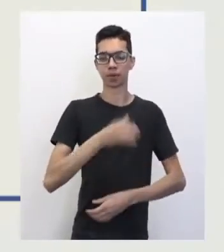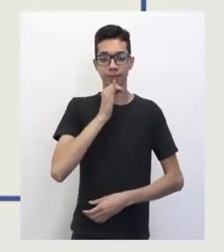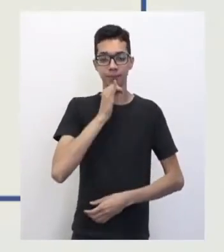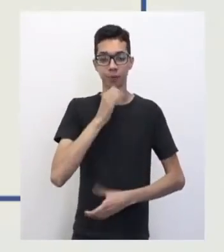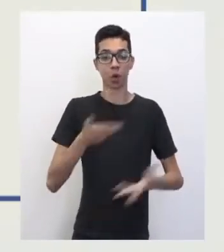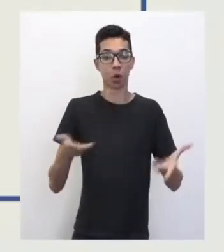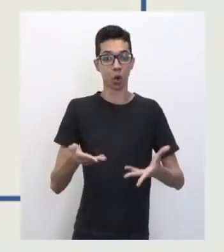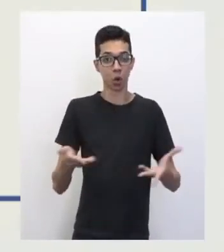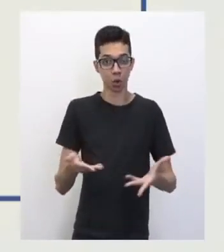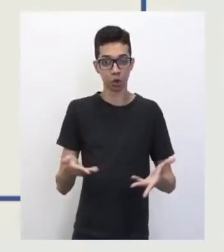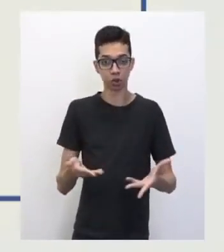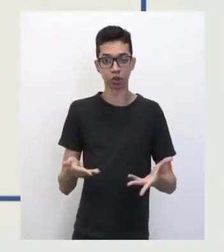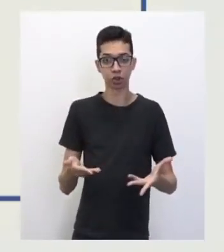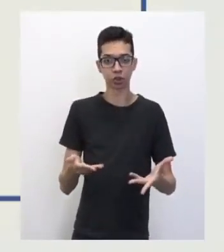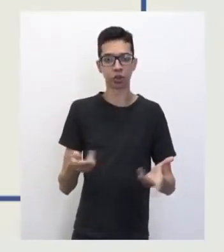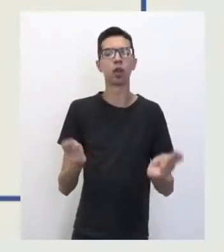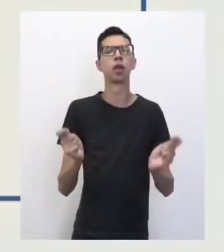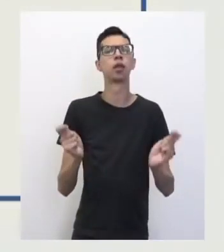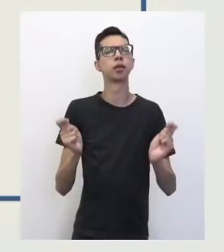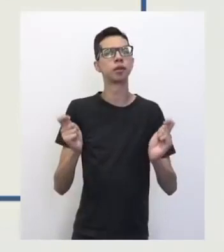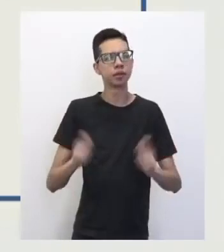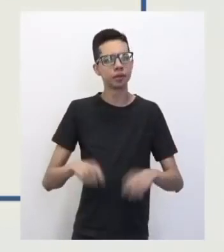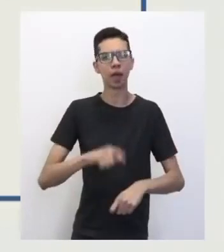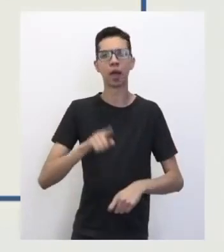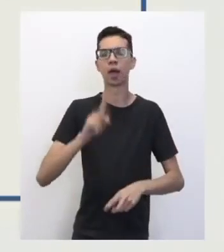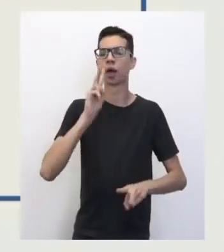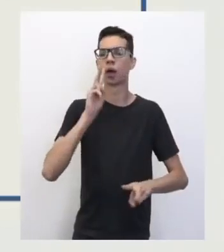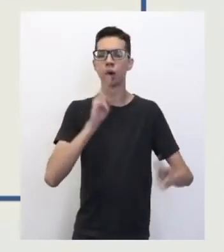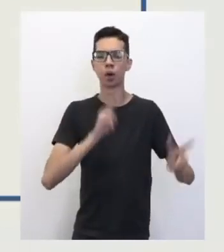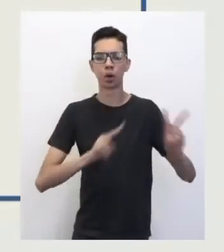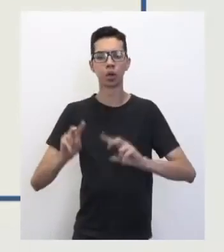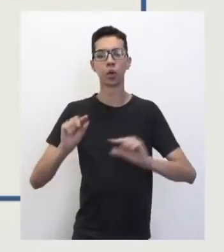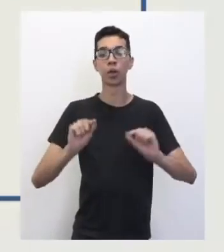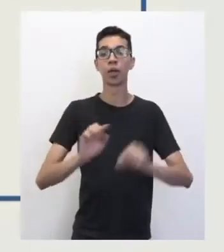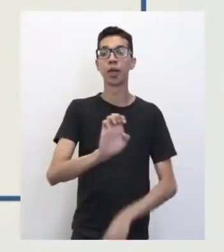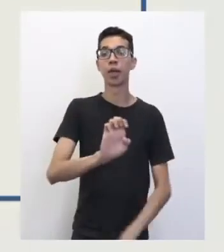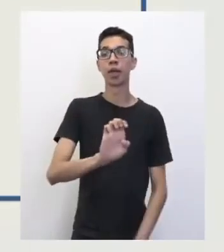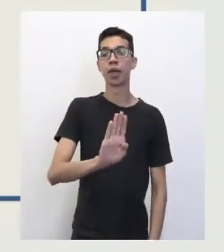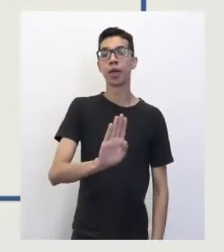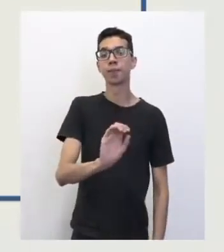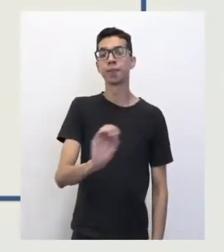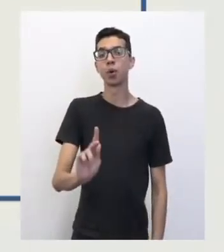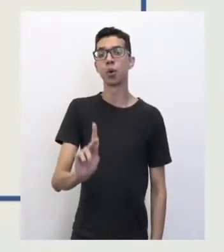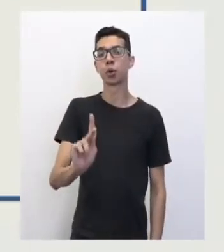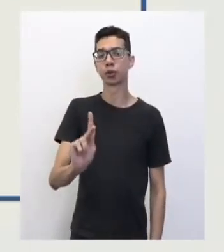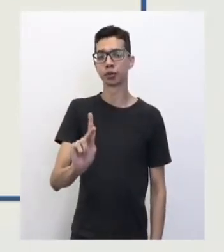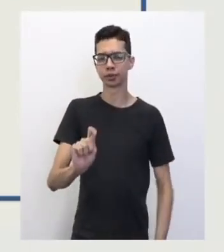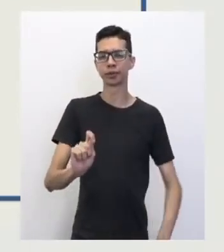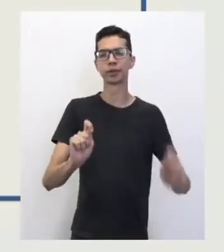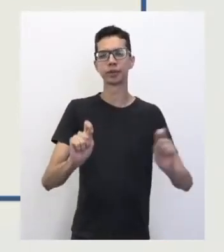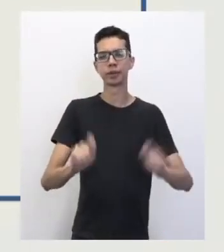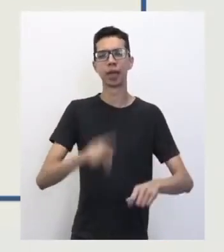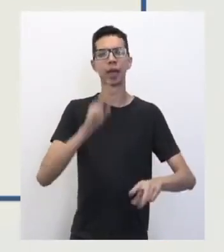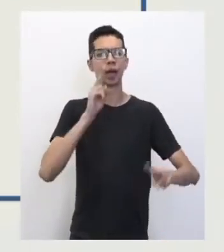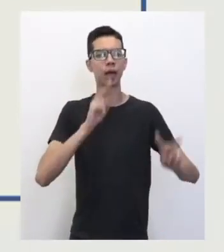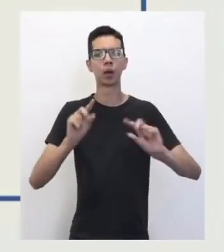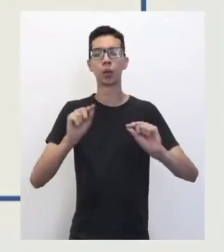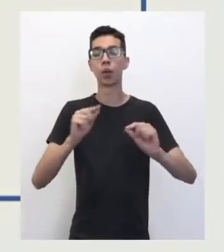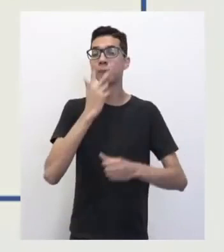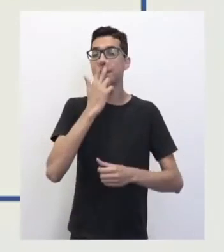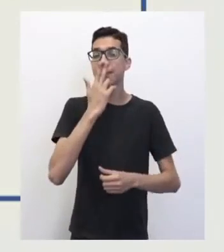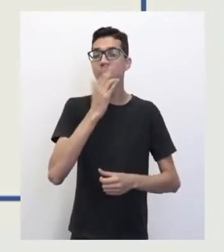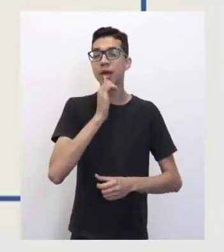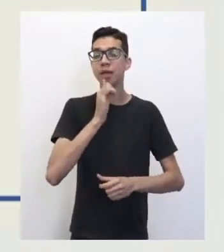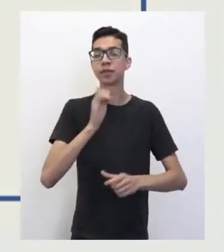a qualquer momento e em qualquer dispositivo. Mas é claro que, daí mais